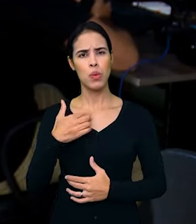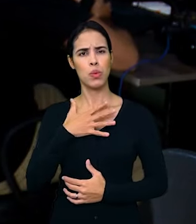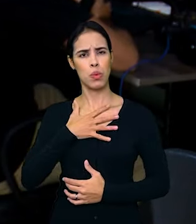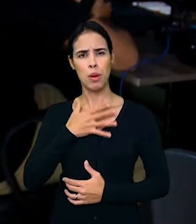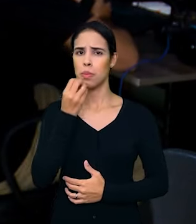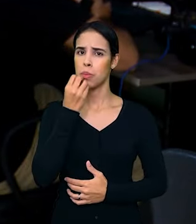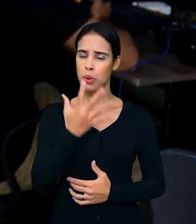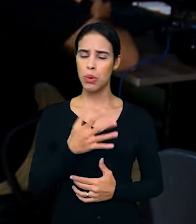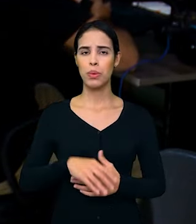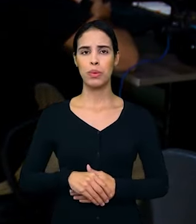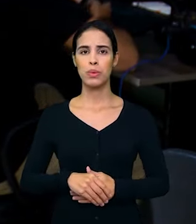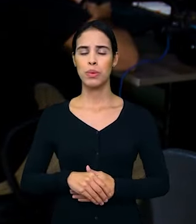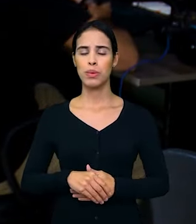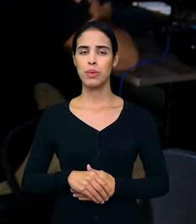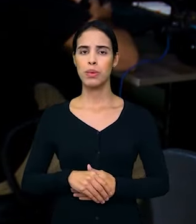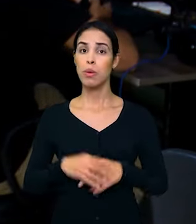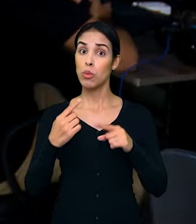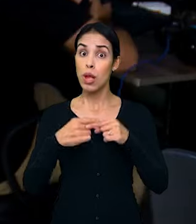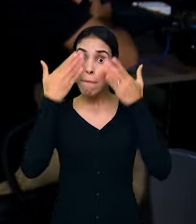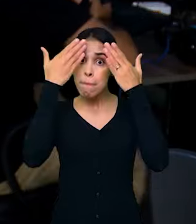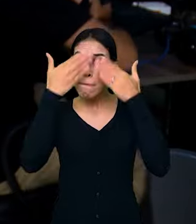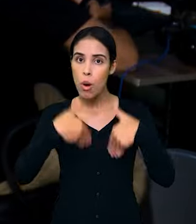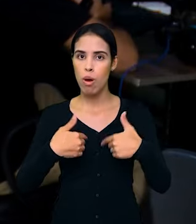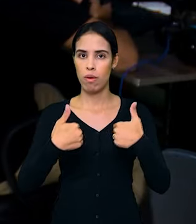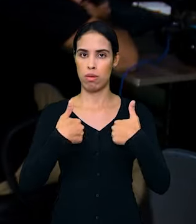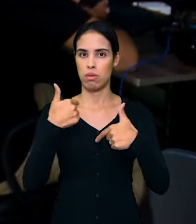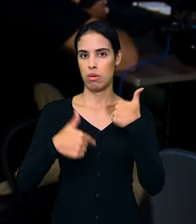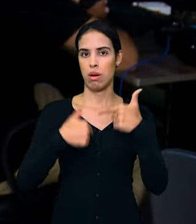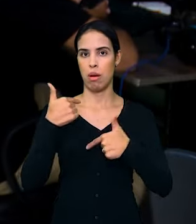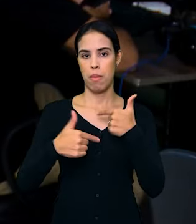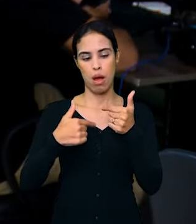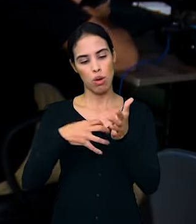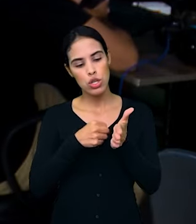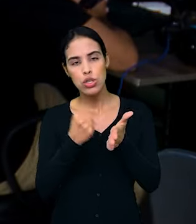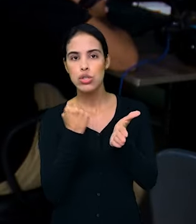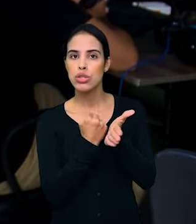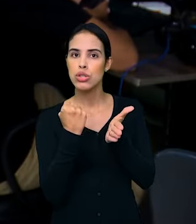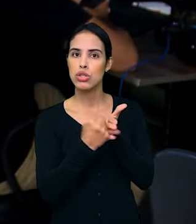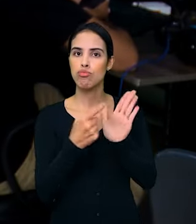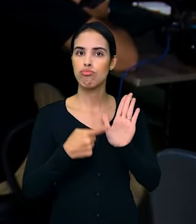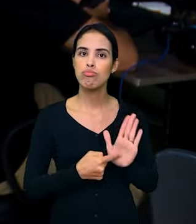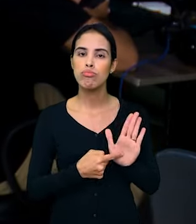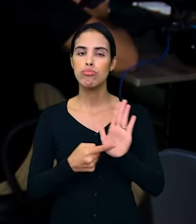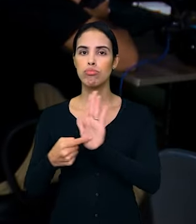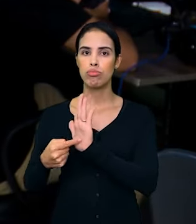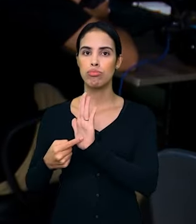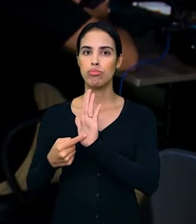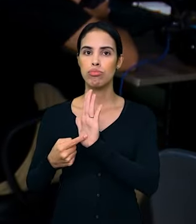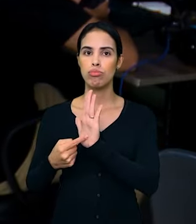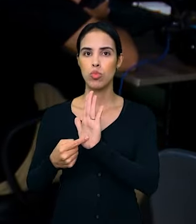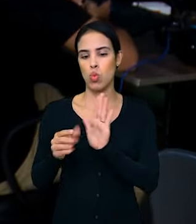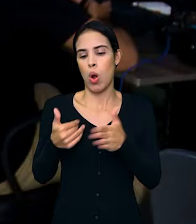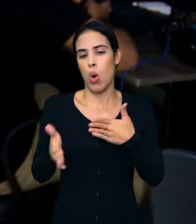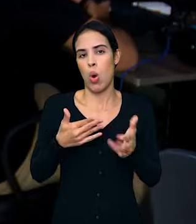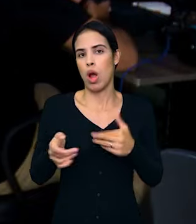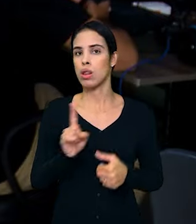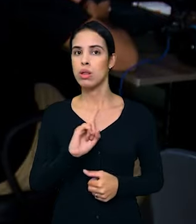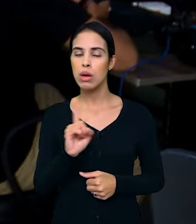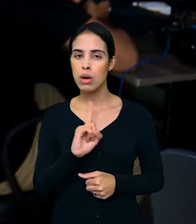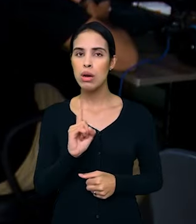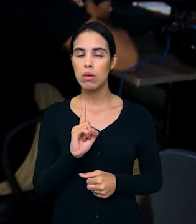bom, de realmente ter essa comprovação, né? De mostrar ali que não é qualquer coisa,